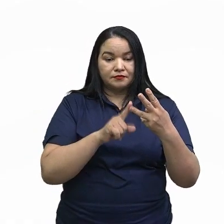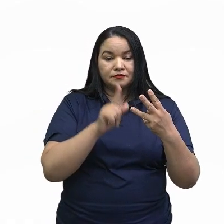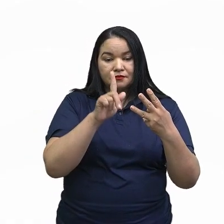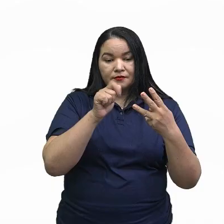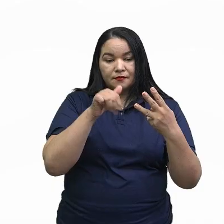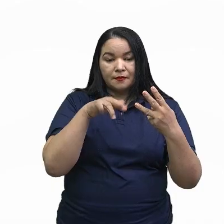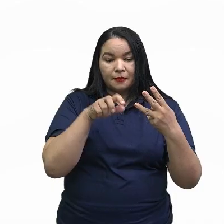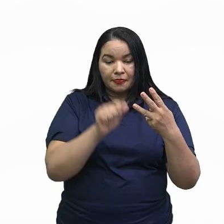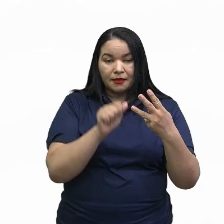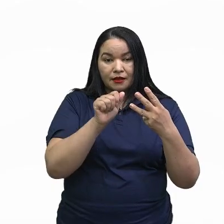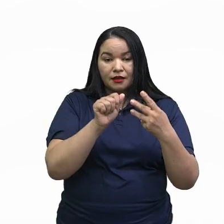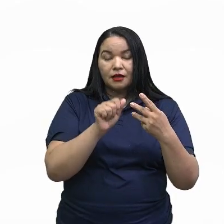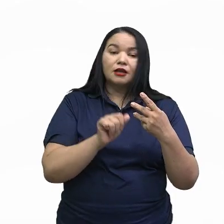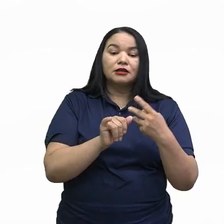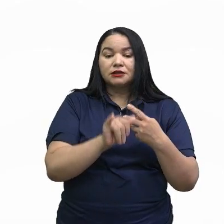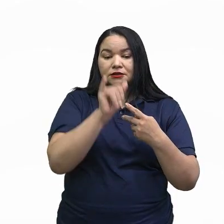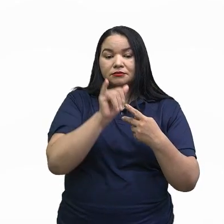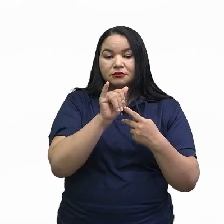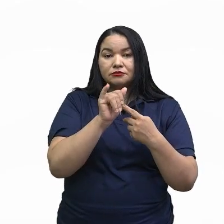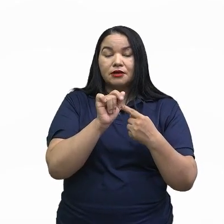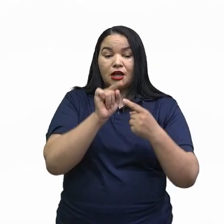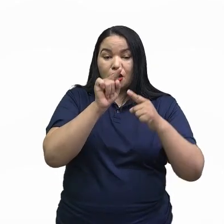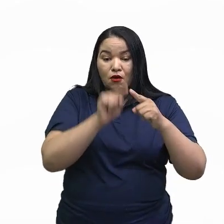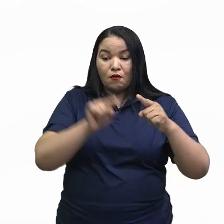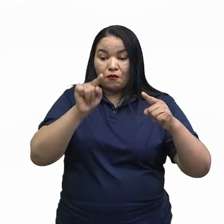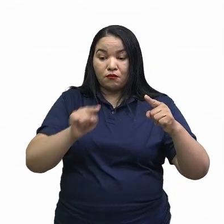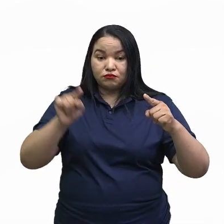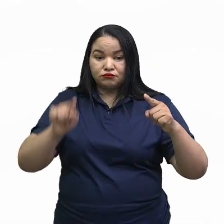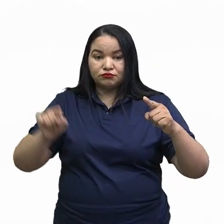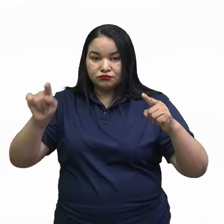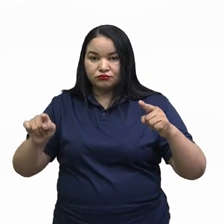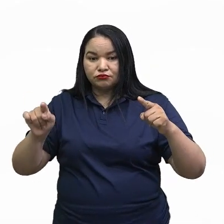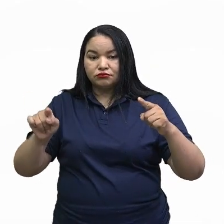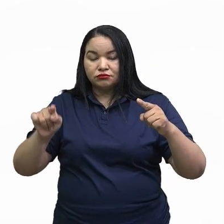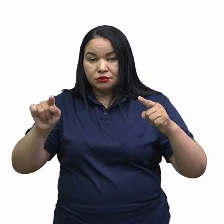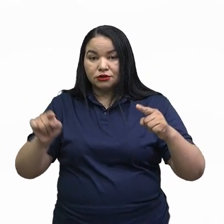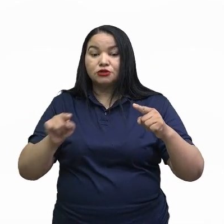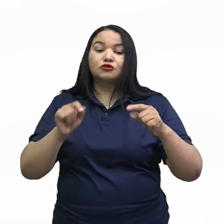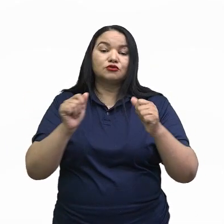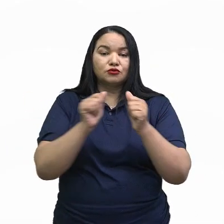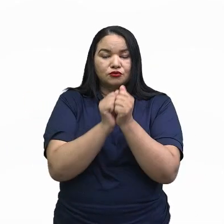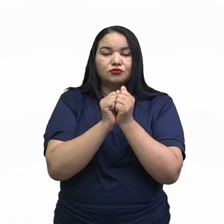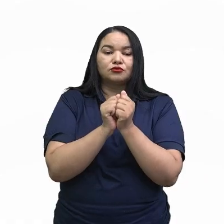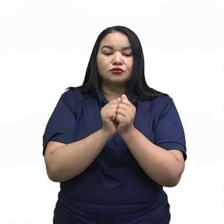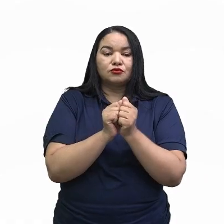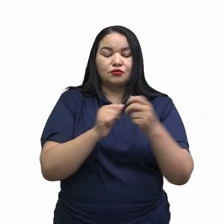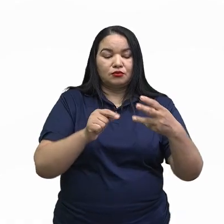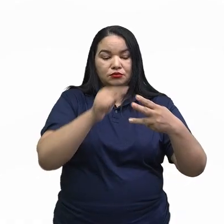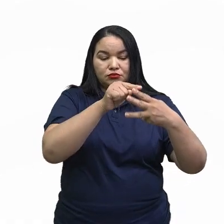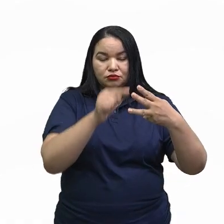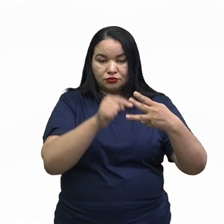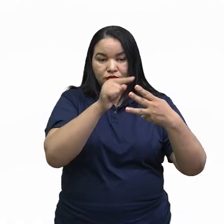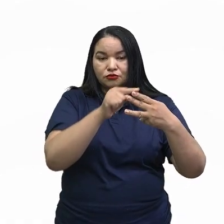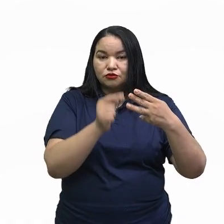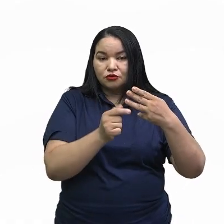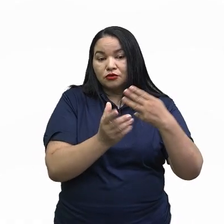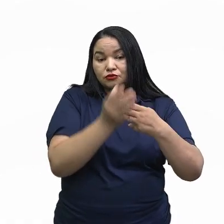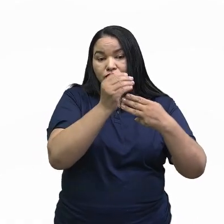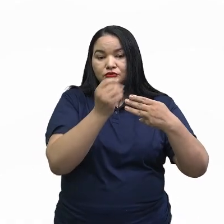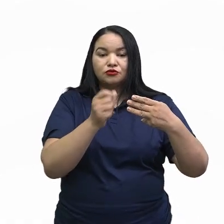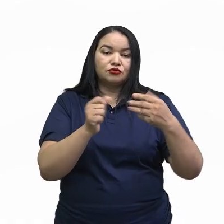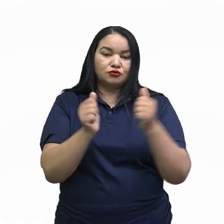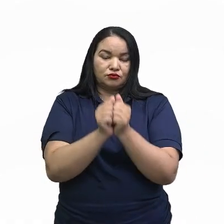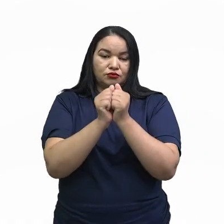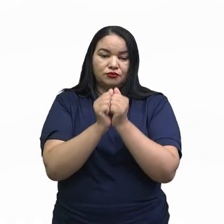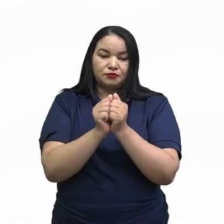onda, né, eletromagnética, que é também liberada junto com as partículas alfa e beta, tá? Continuando, eu trouxe